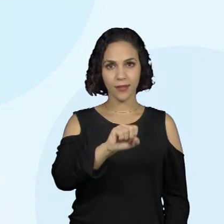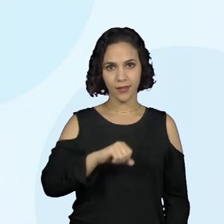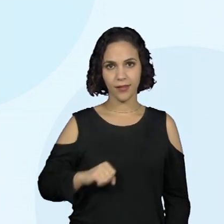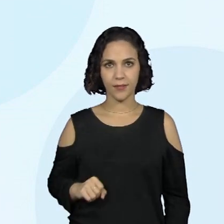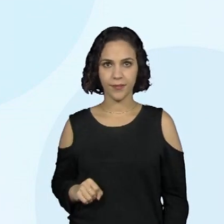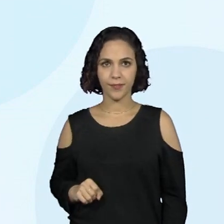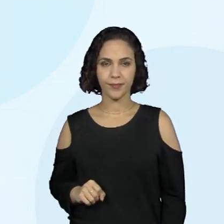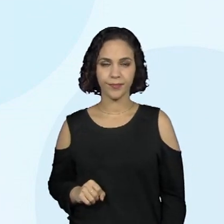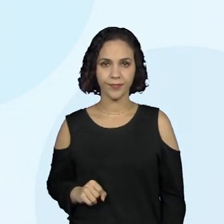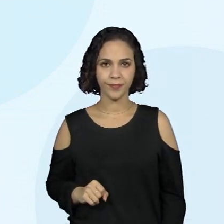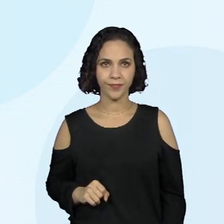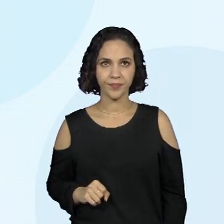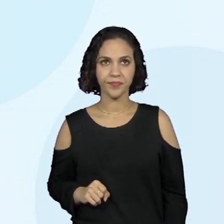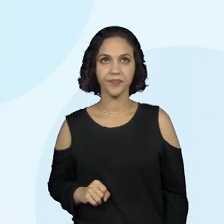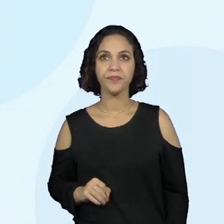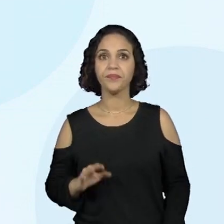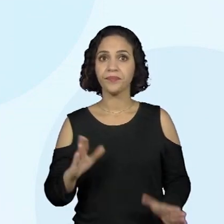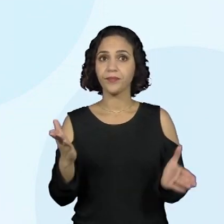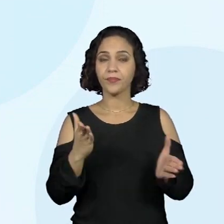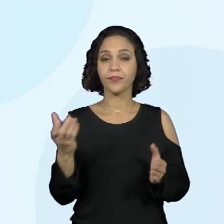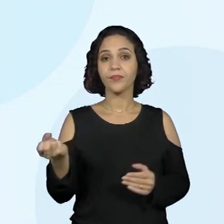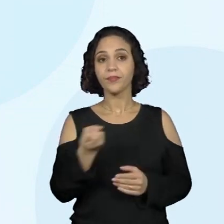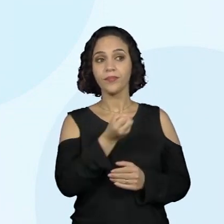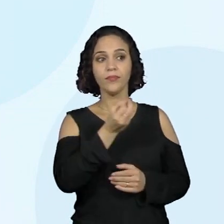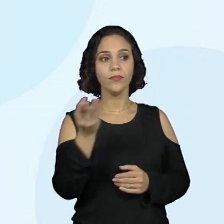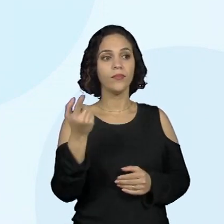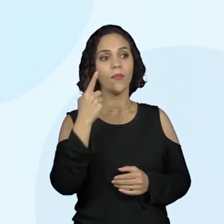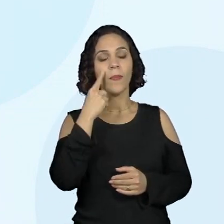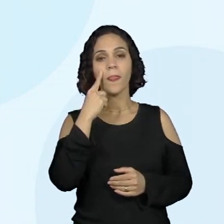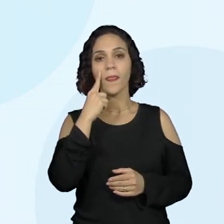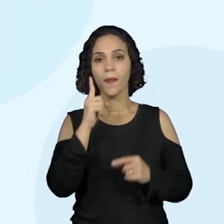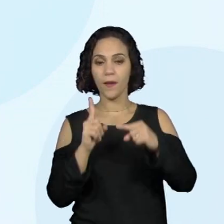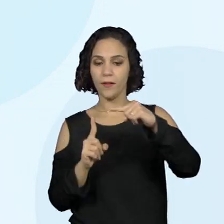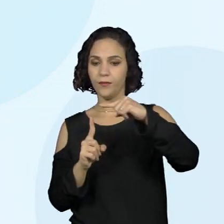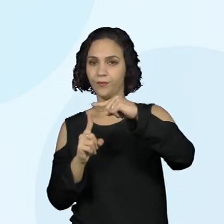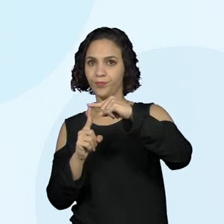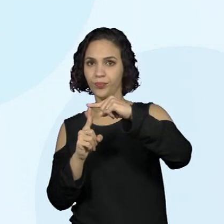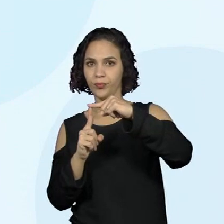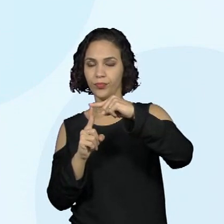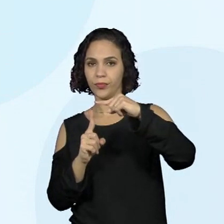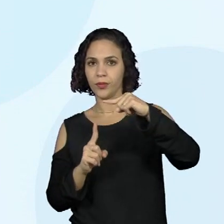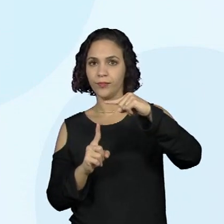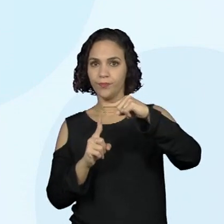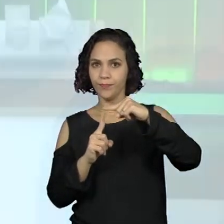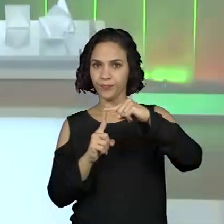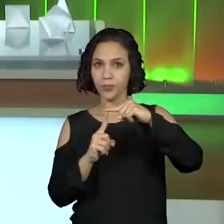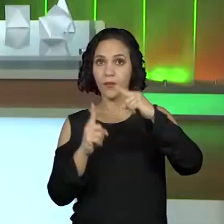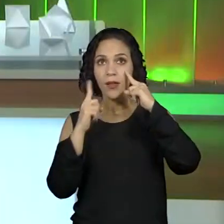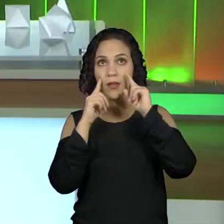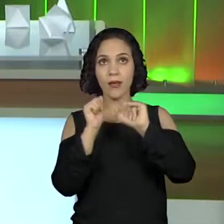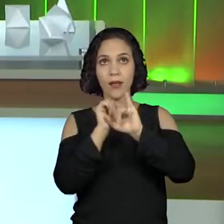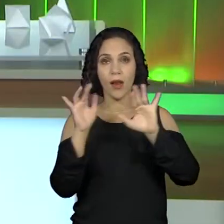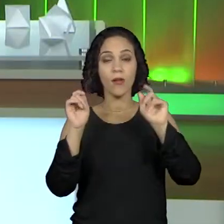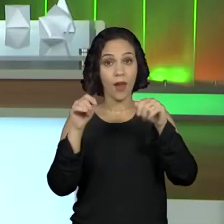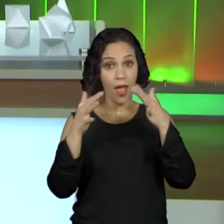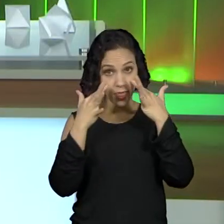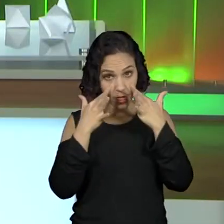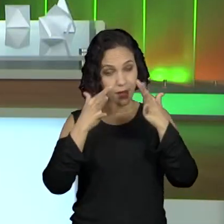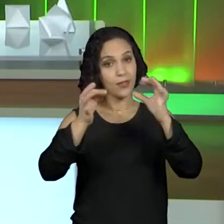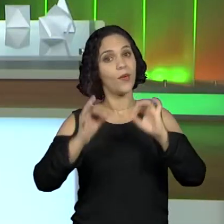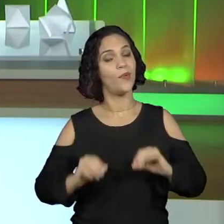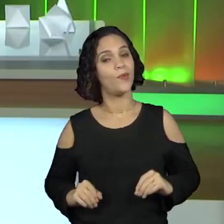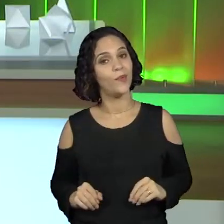aqui. Vamos contar agora os vértices? Temos uma tela para contar os vértices com bastante clareza.